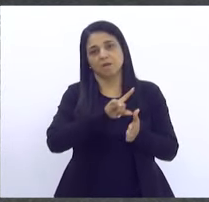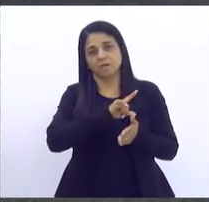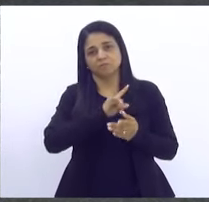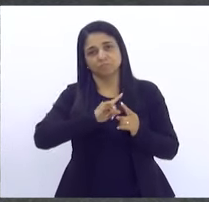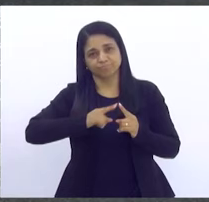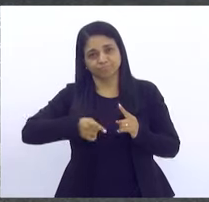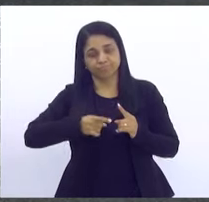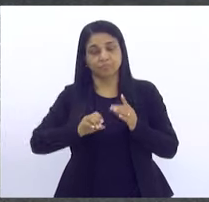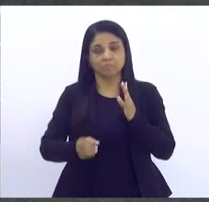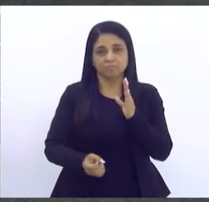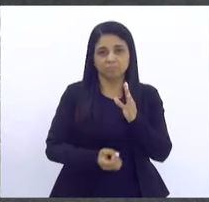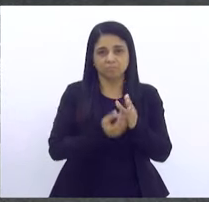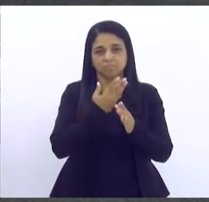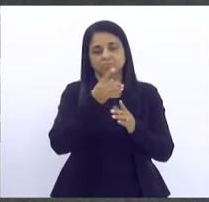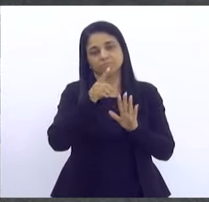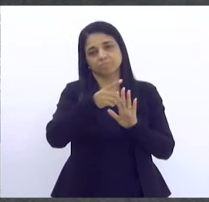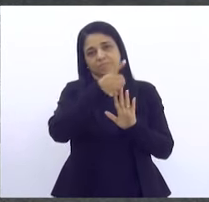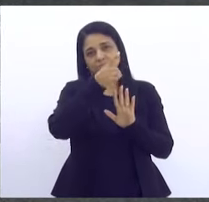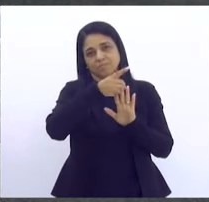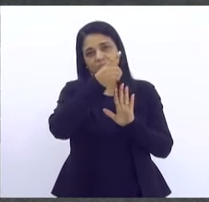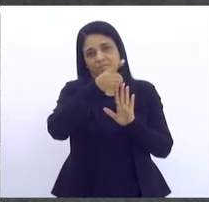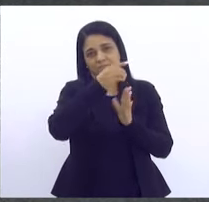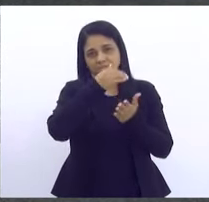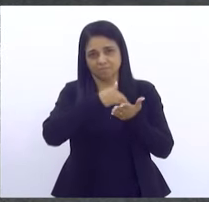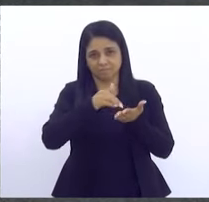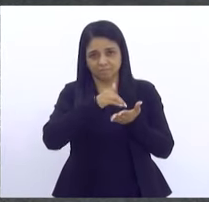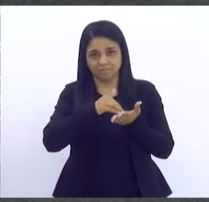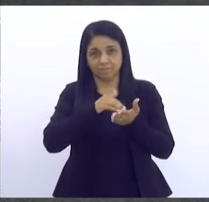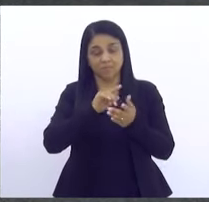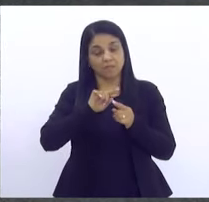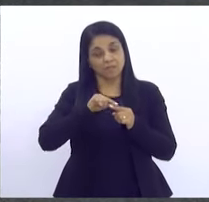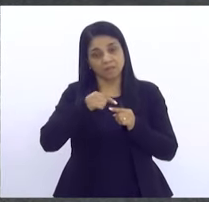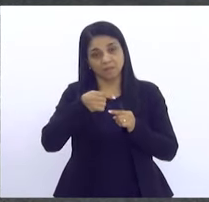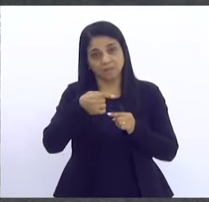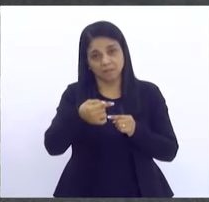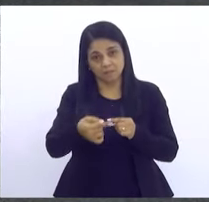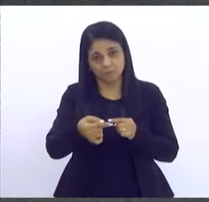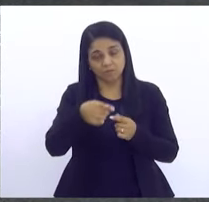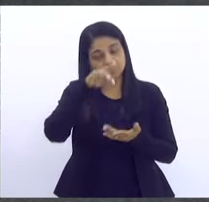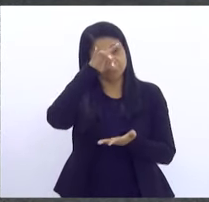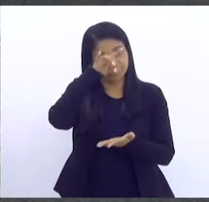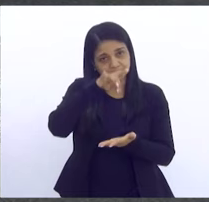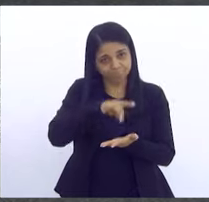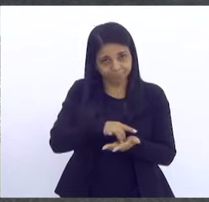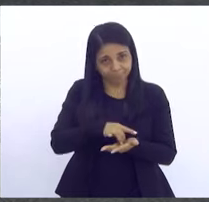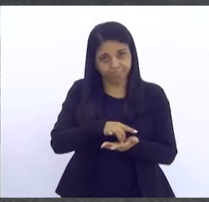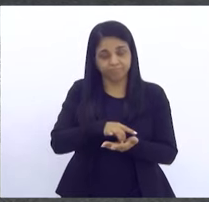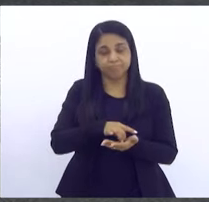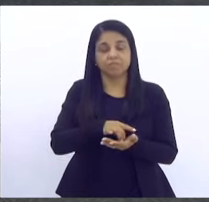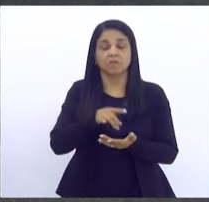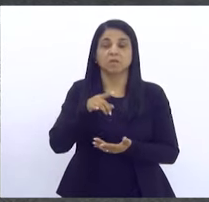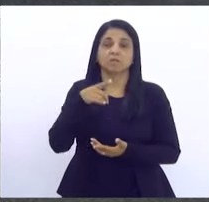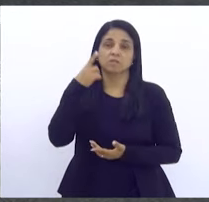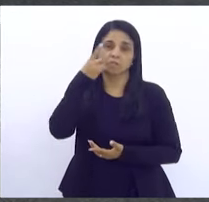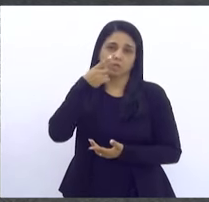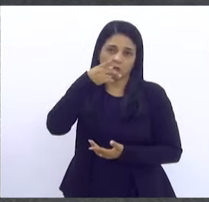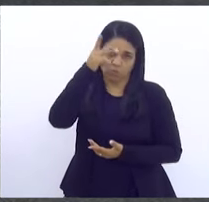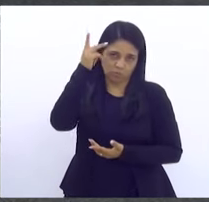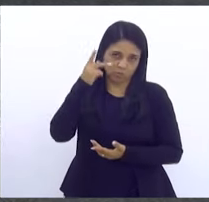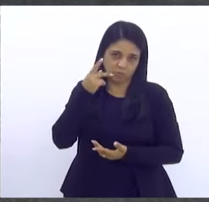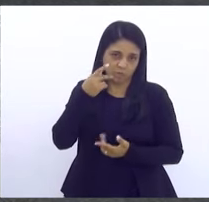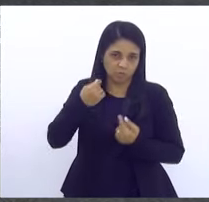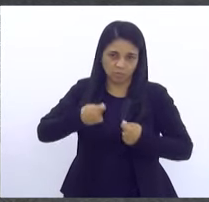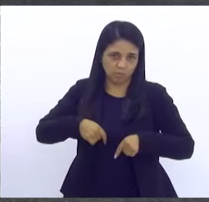criar a secretaria por decreto e depois, espero eu, depois que de fato virá, que deputado Luiz Paulo não precise fazer